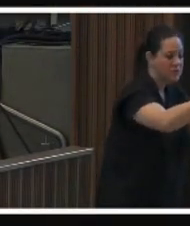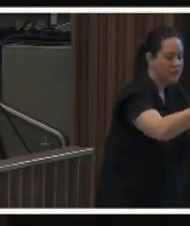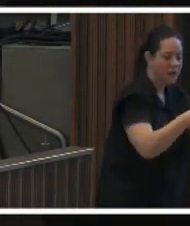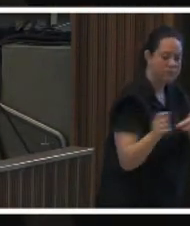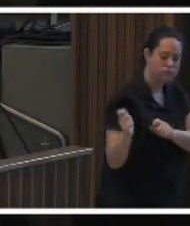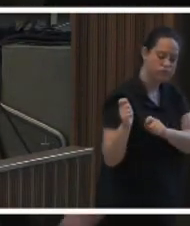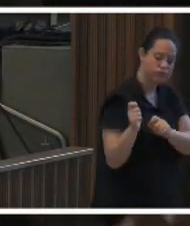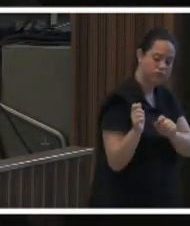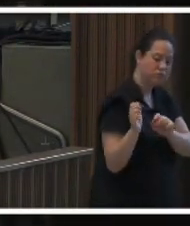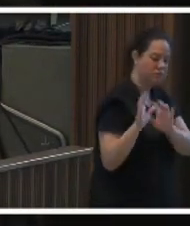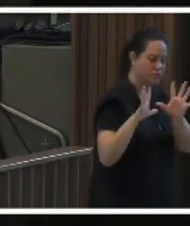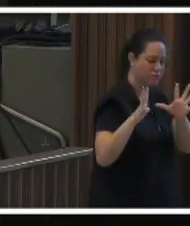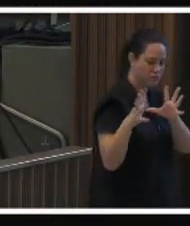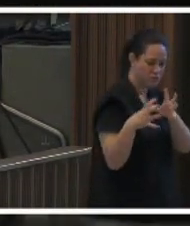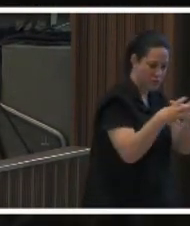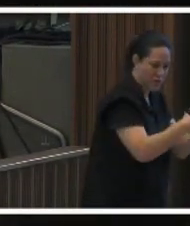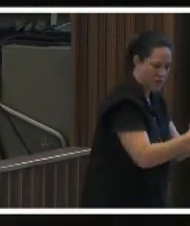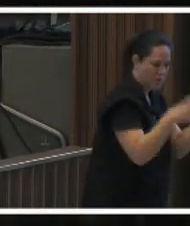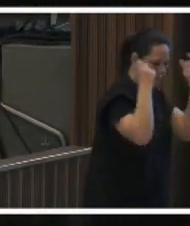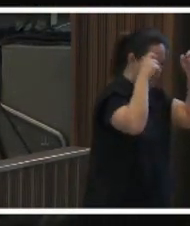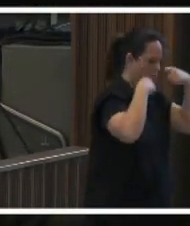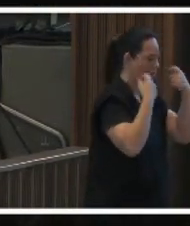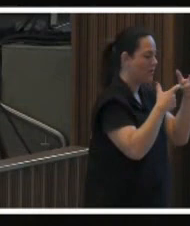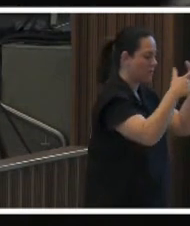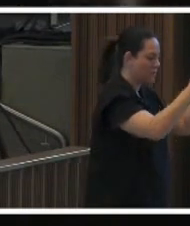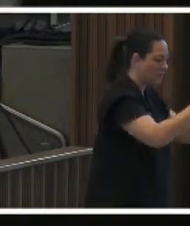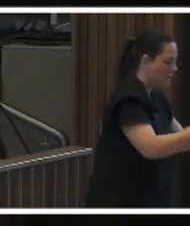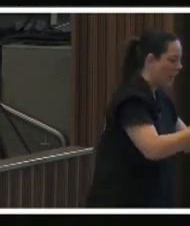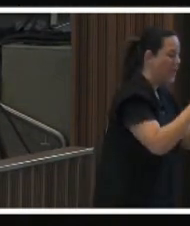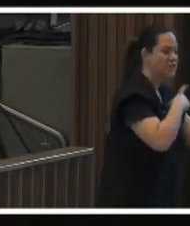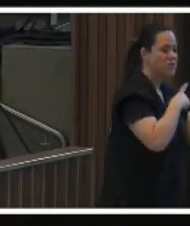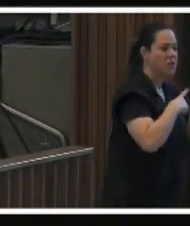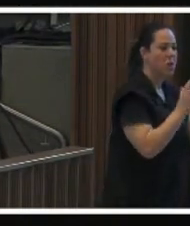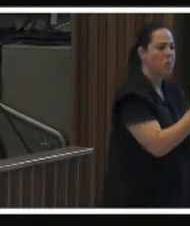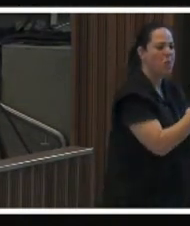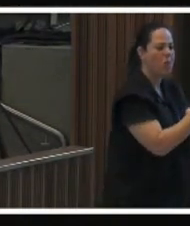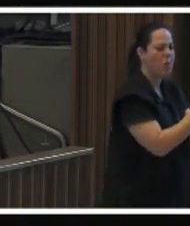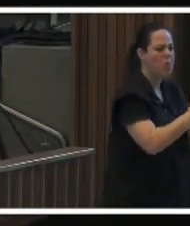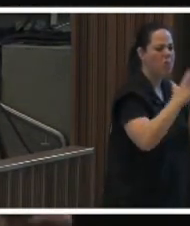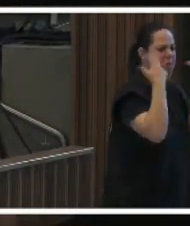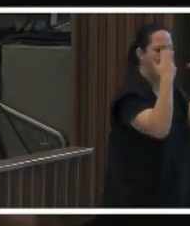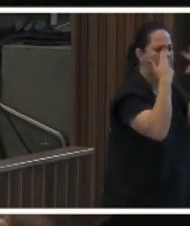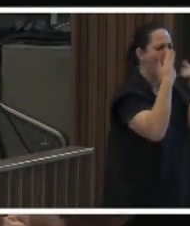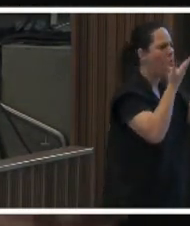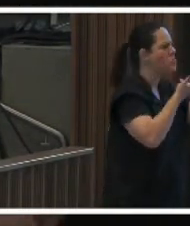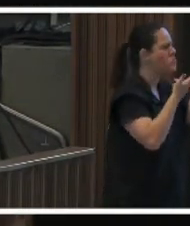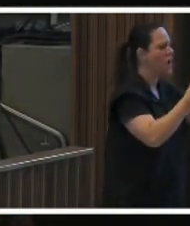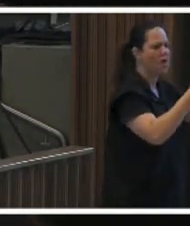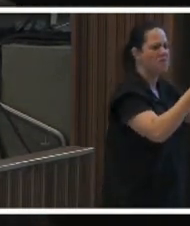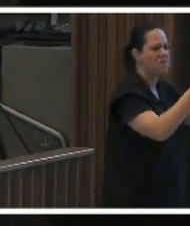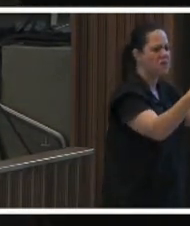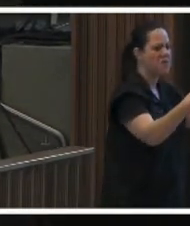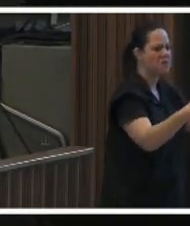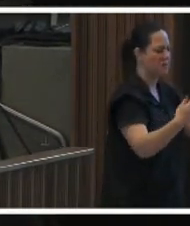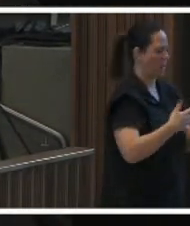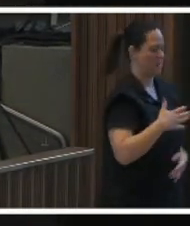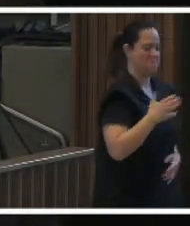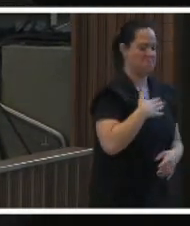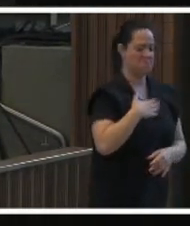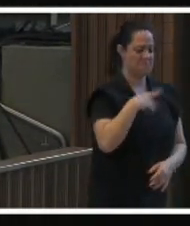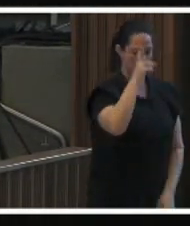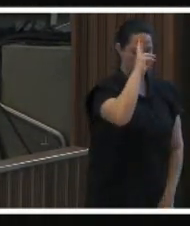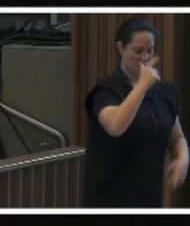lugar na cidade que chamava-se de aprisco coletivo. E aí, então, eles iam para aquele lugar